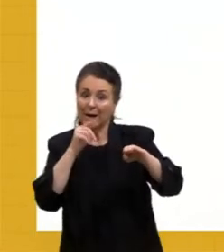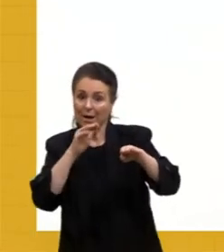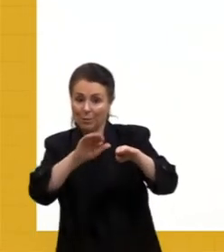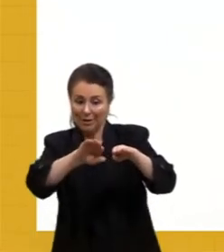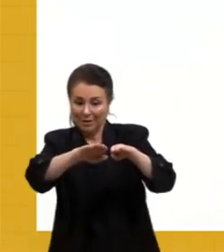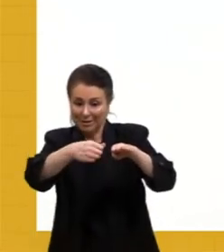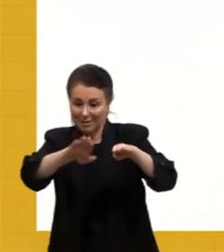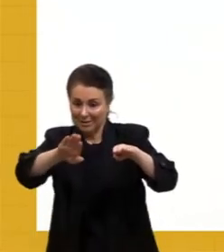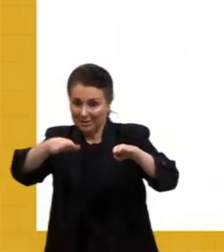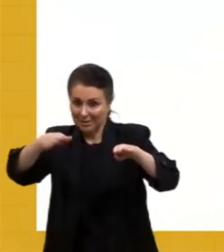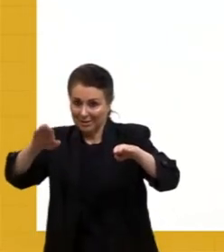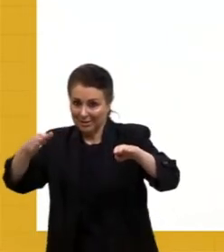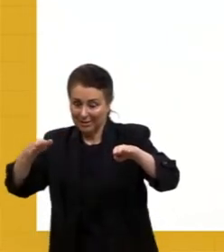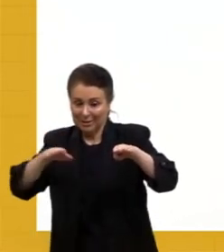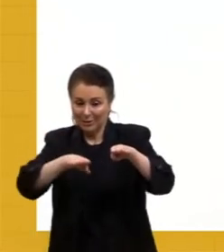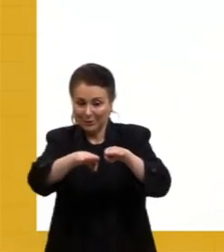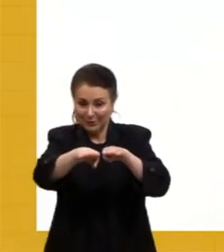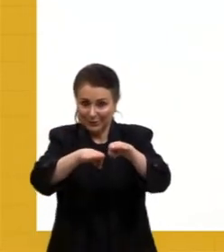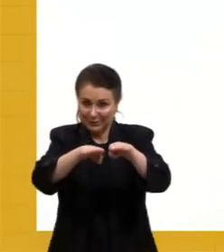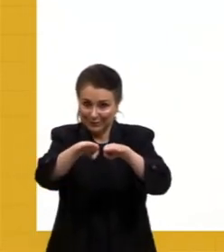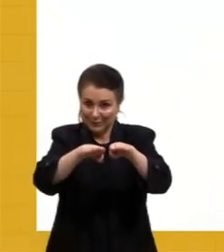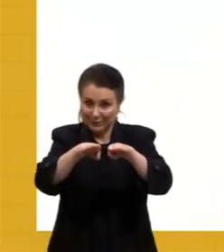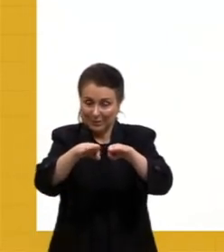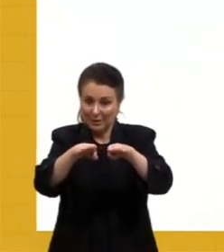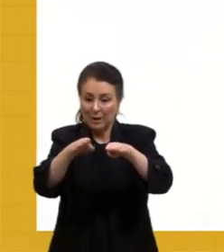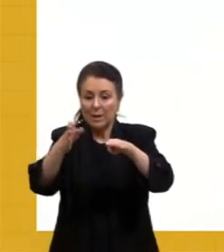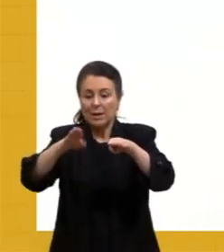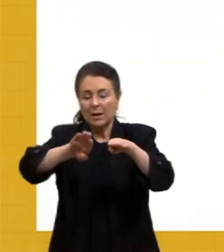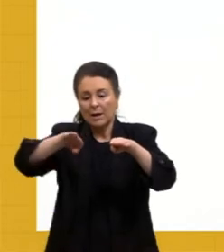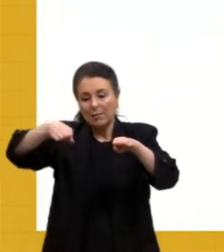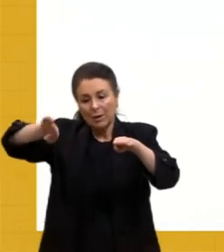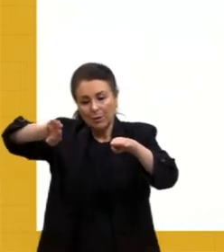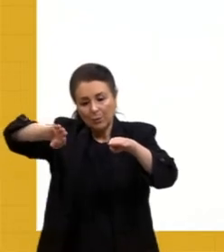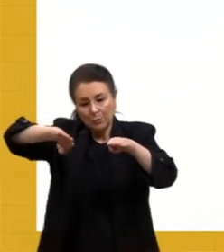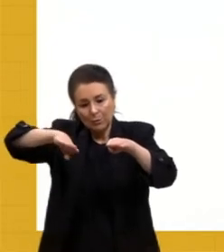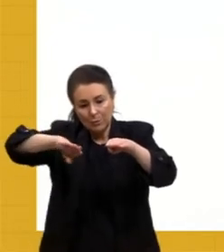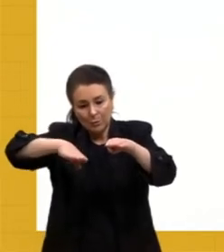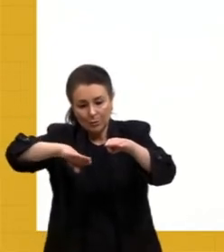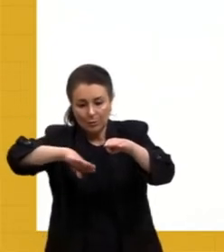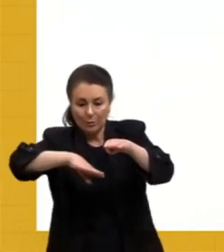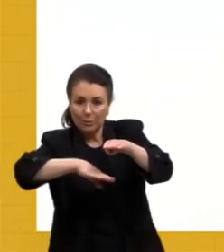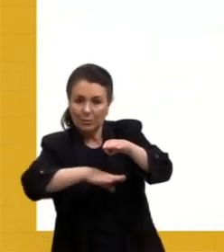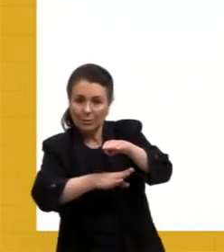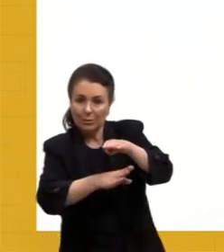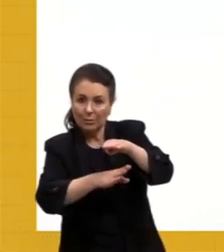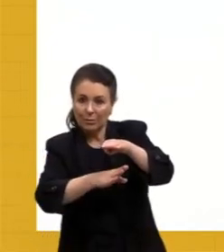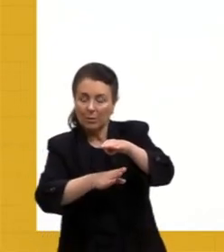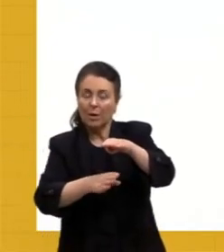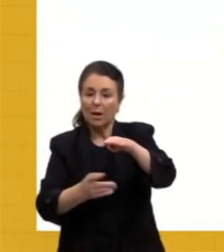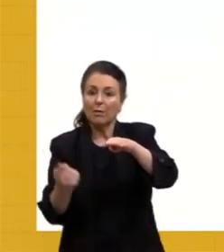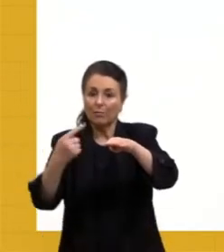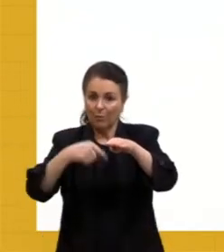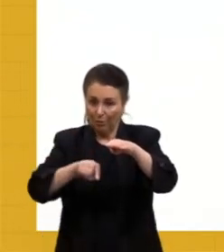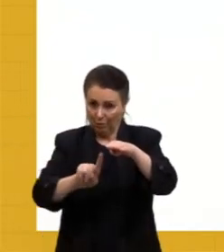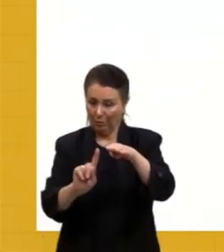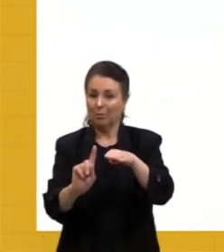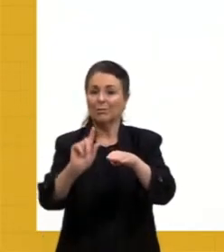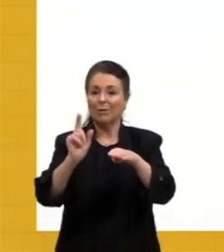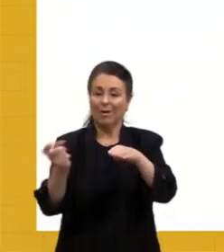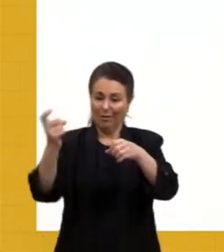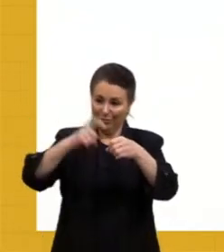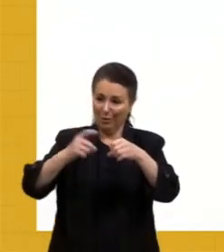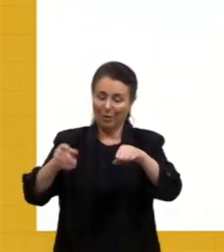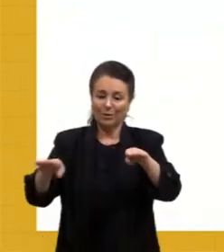oceânica vai entrar de novo no manto, isso a gente chama de zona de subducção, isso quer dizer que ela volta ali para ser reciclada.